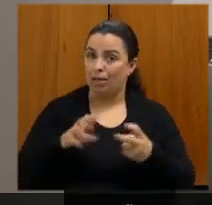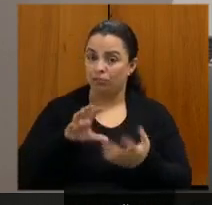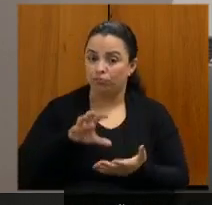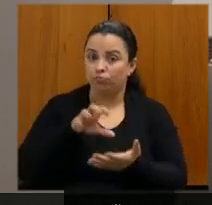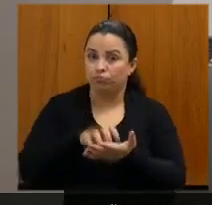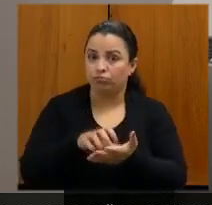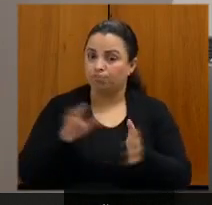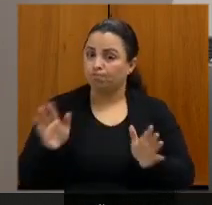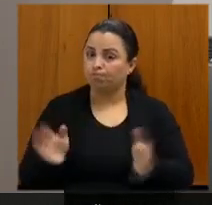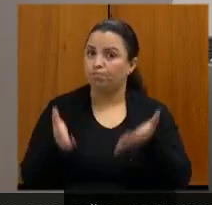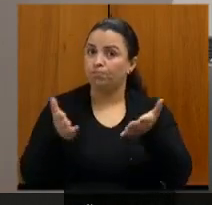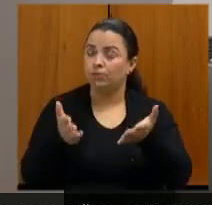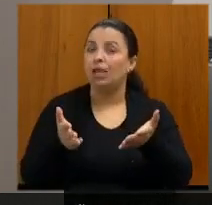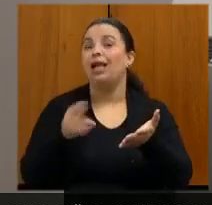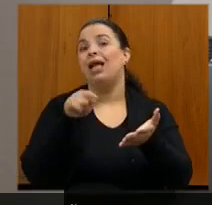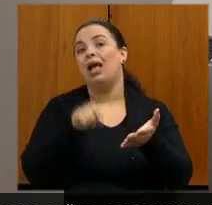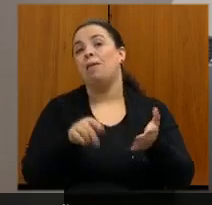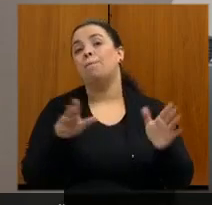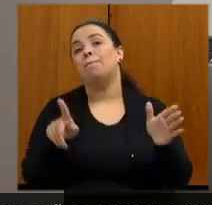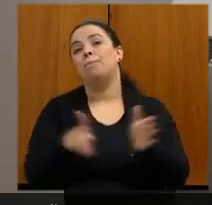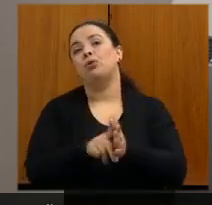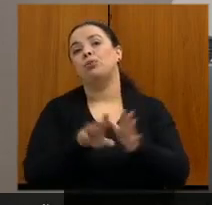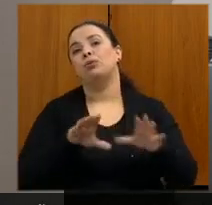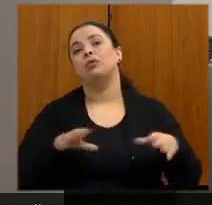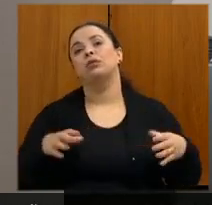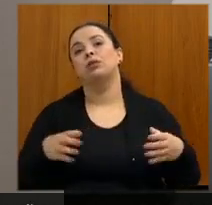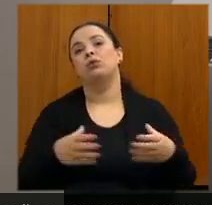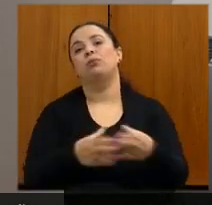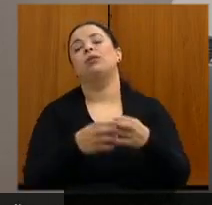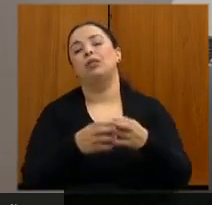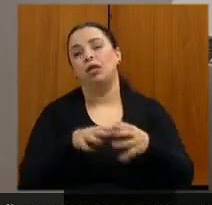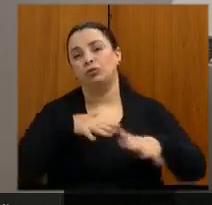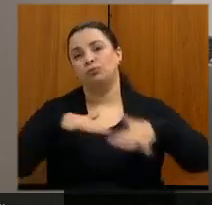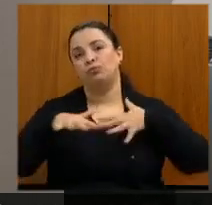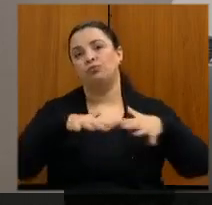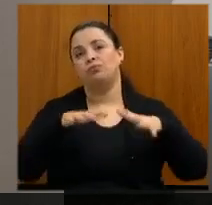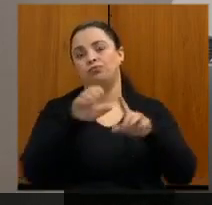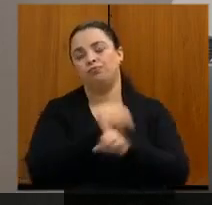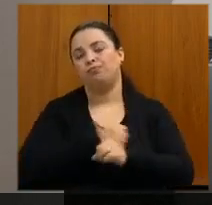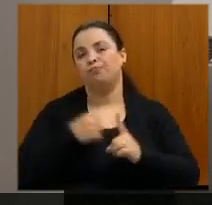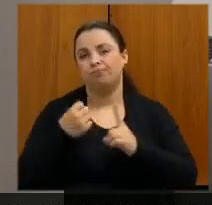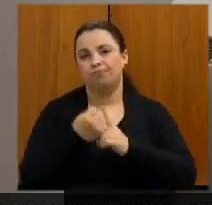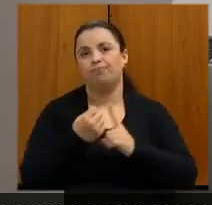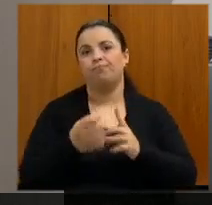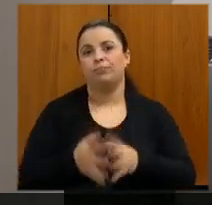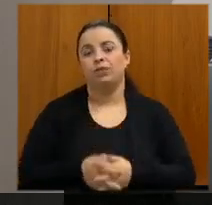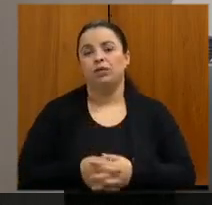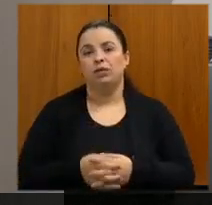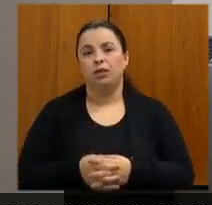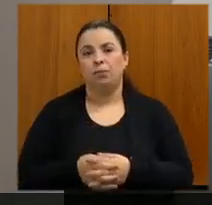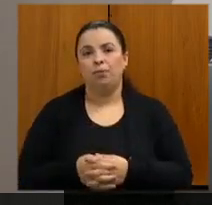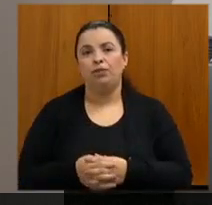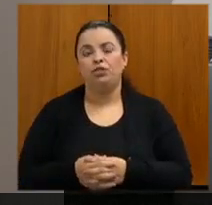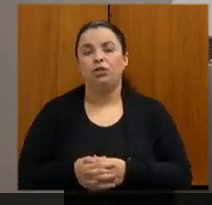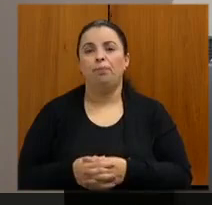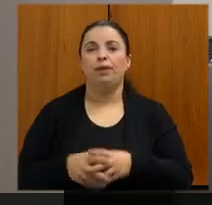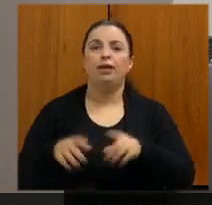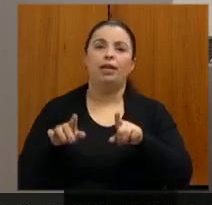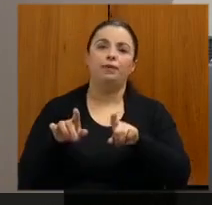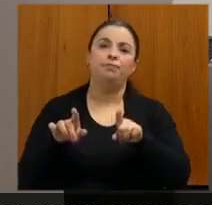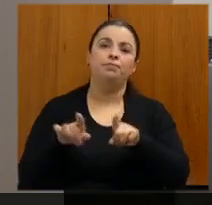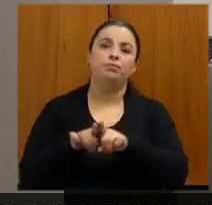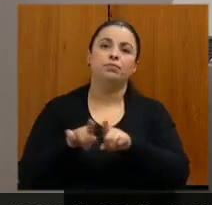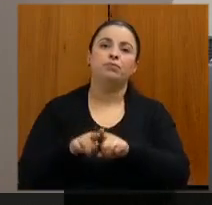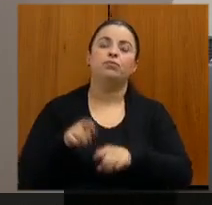deveria ser das Comunidades e dos movimentos sociais e outra coisa também